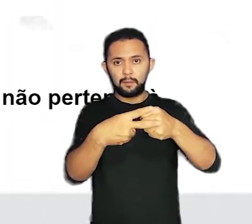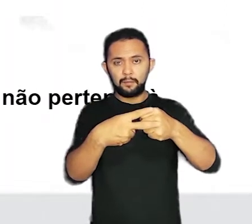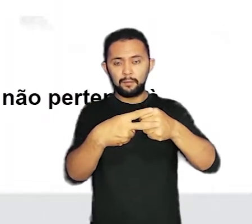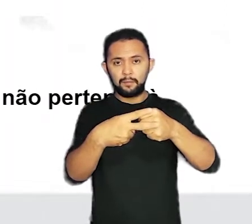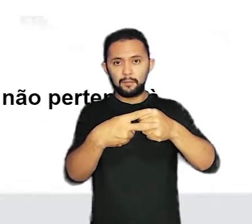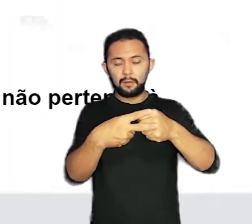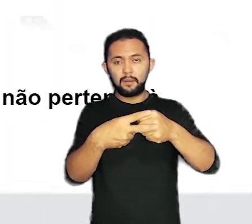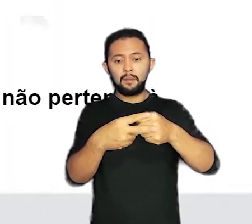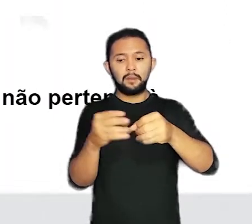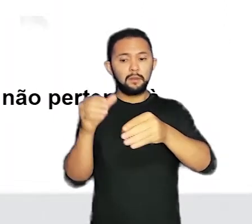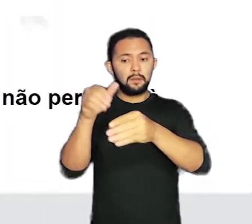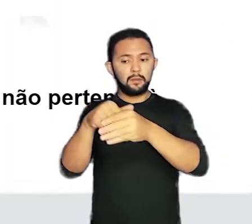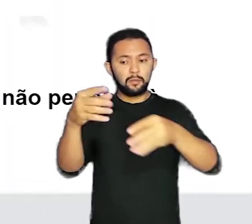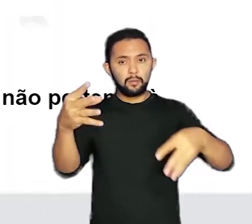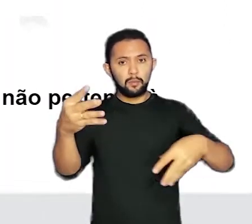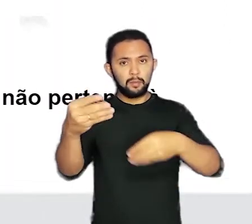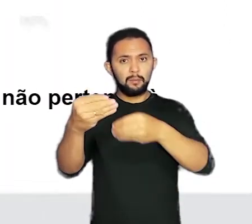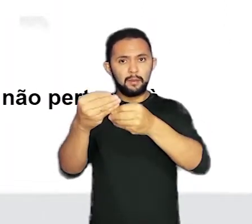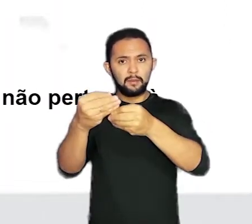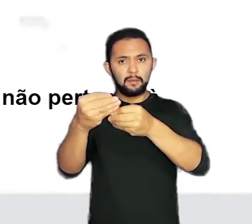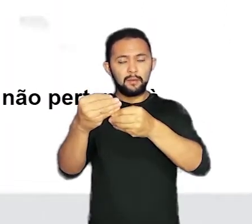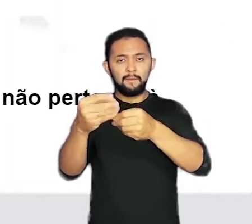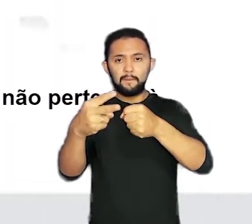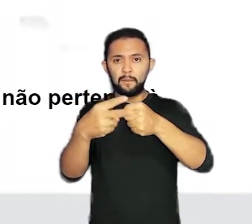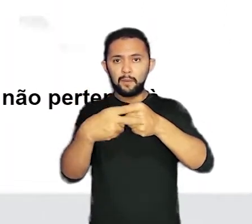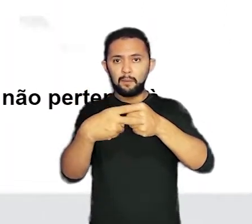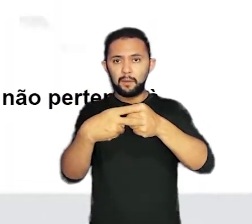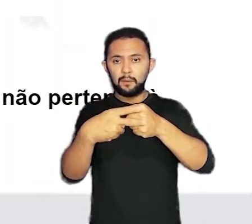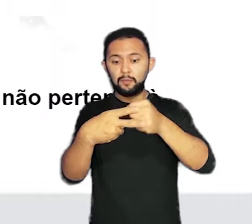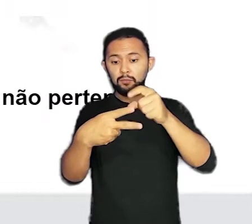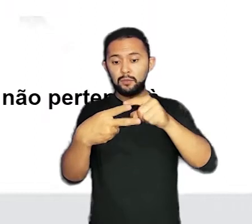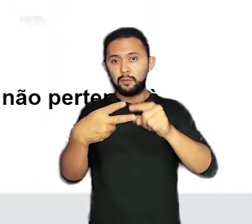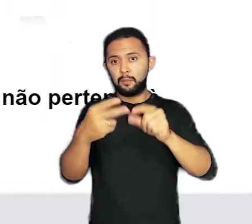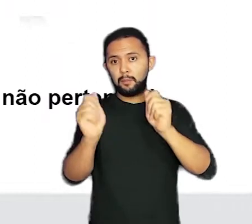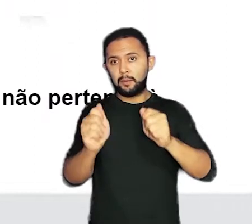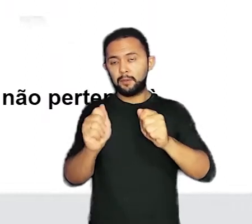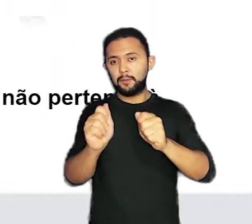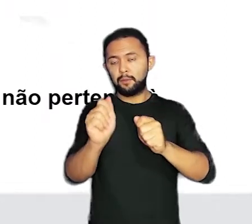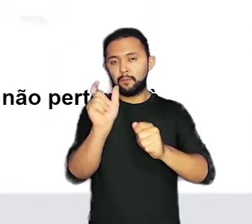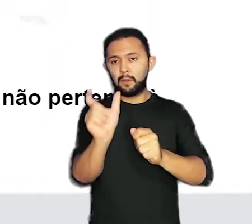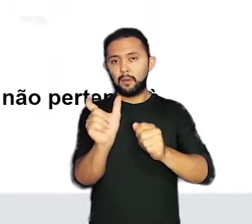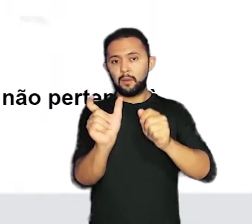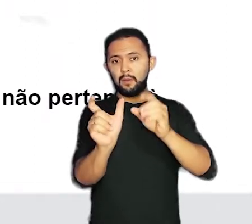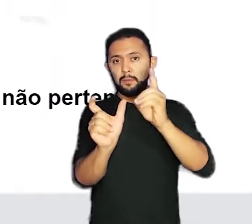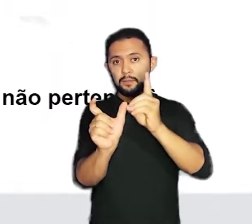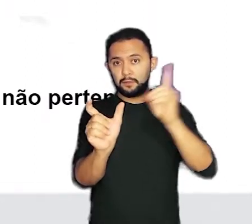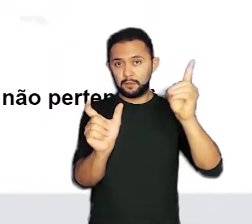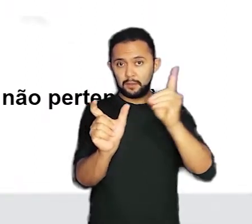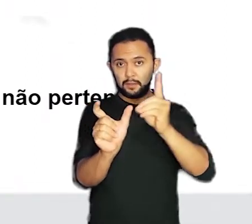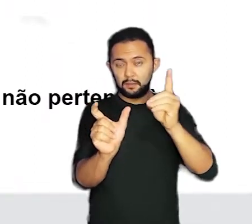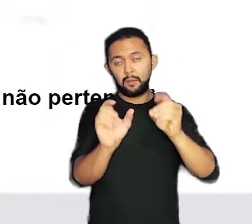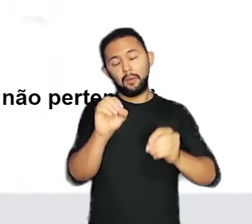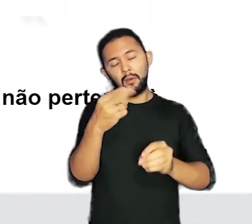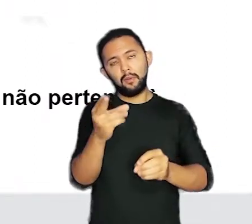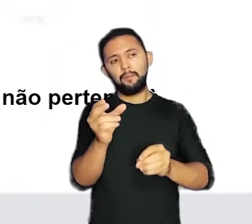verbo. E dentro desse complemento verbal, a gente chama esses complementos de objeto direto ou de objeto indireto.